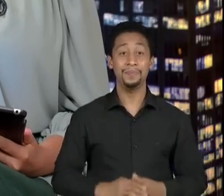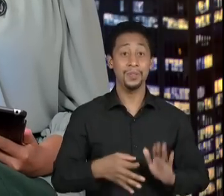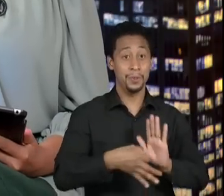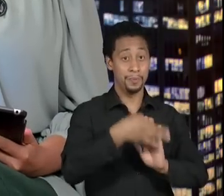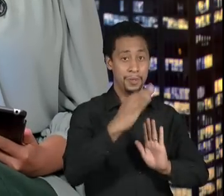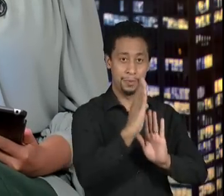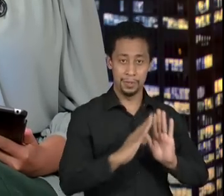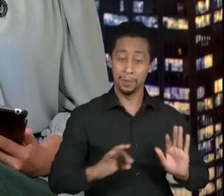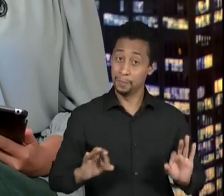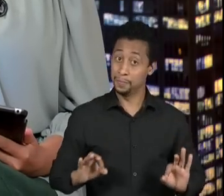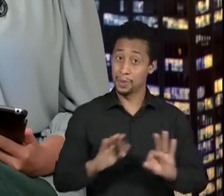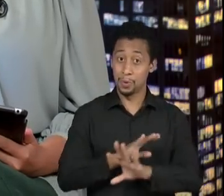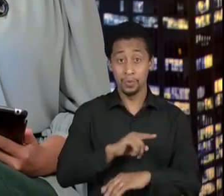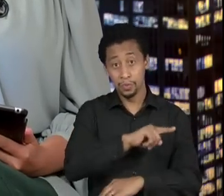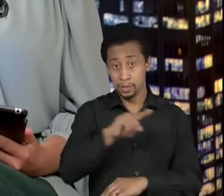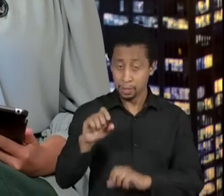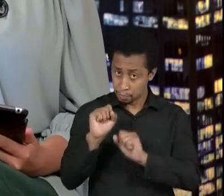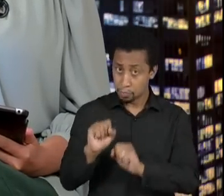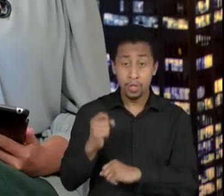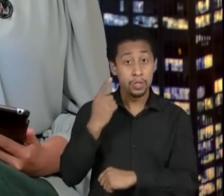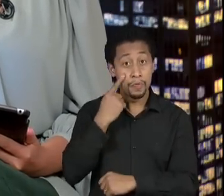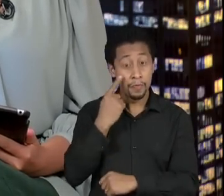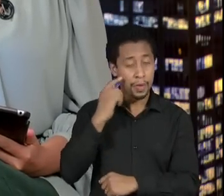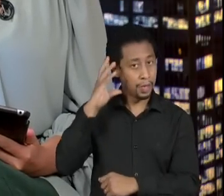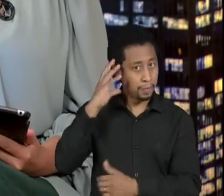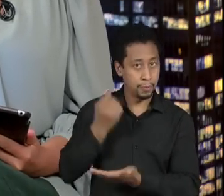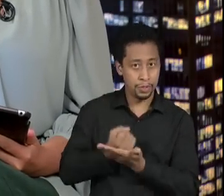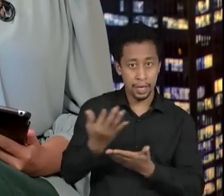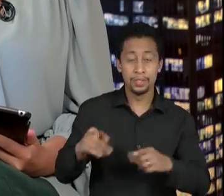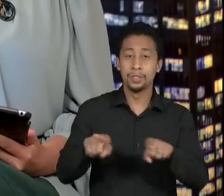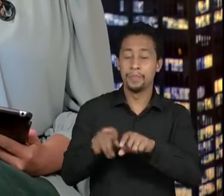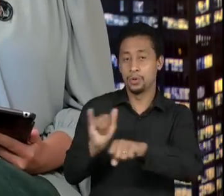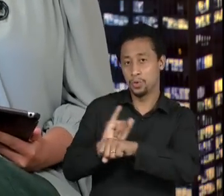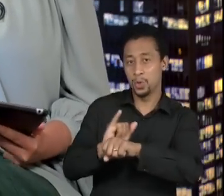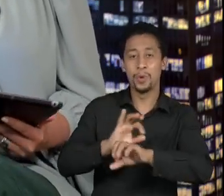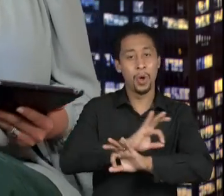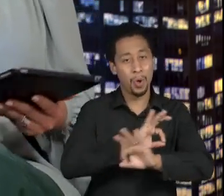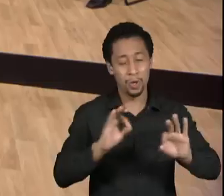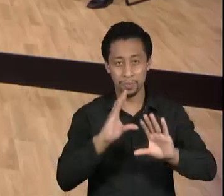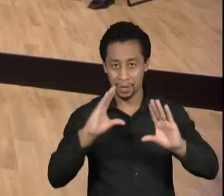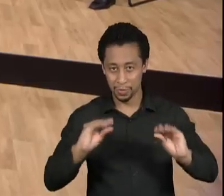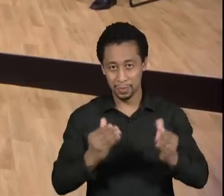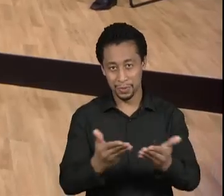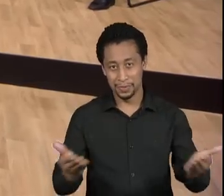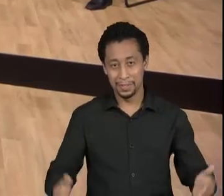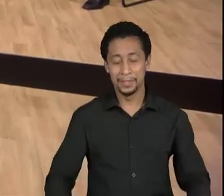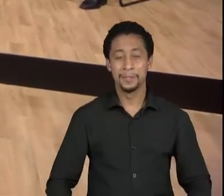por aqui. Acompanhe nosso podcast, nosso canal no YouTube. Obrigada pela sua companhia. Ótima noite para você.